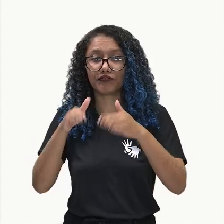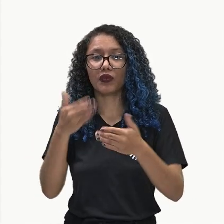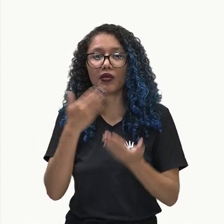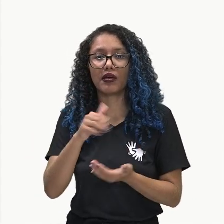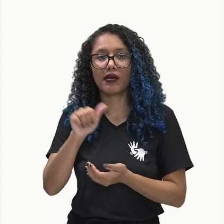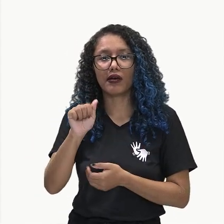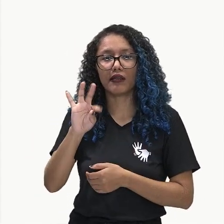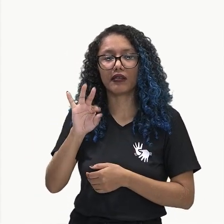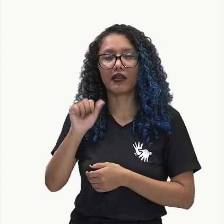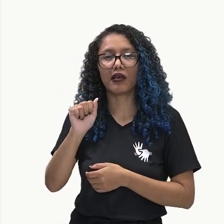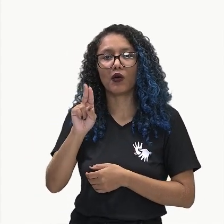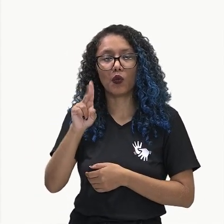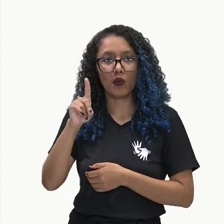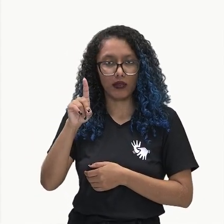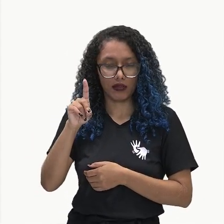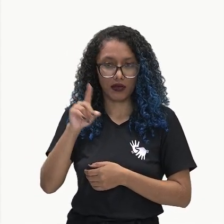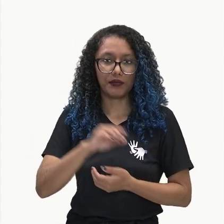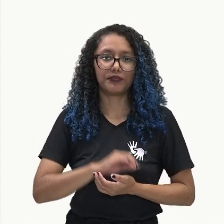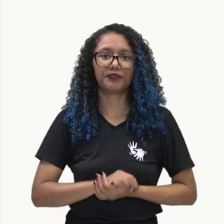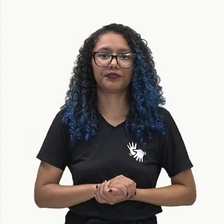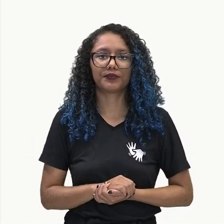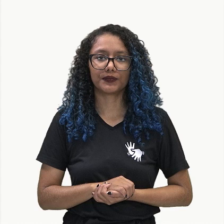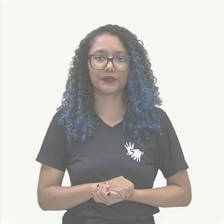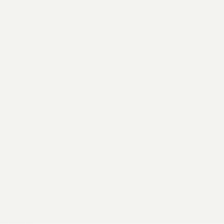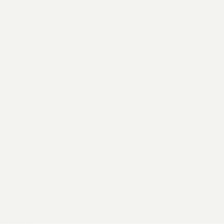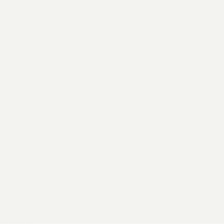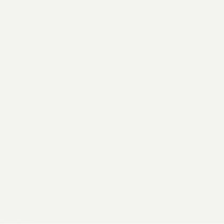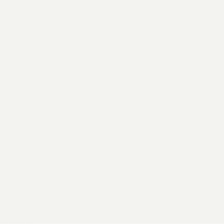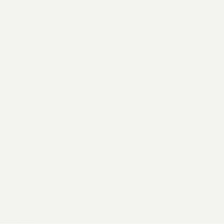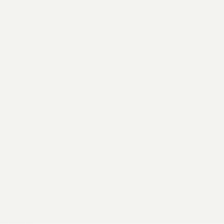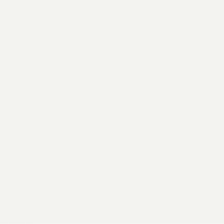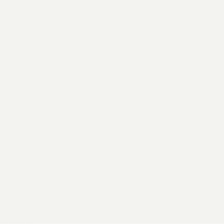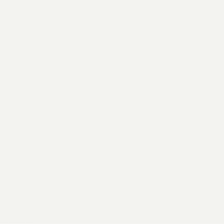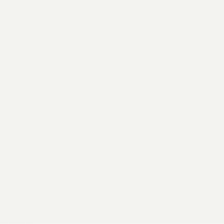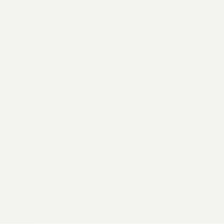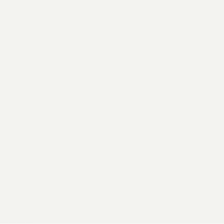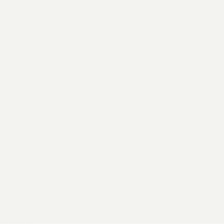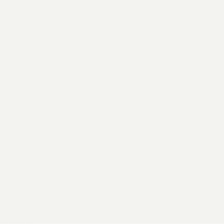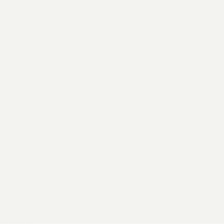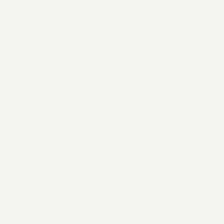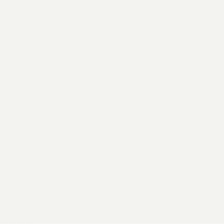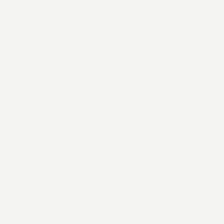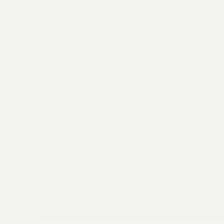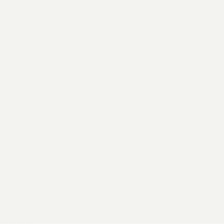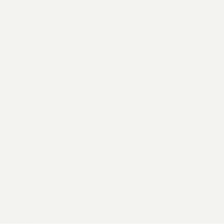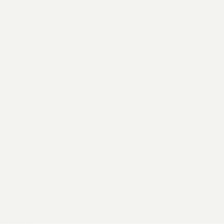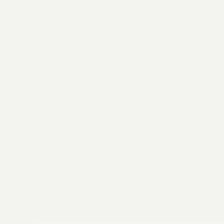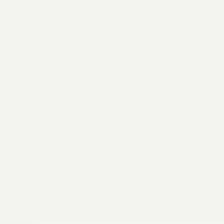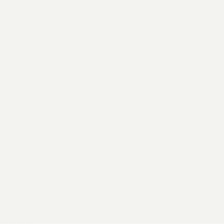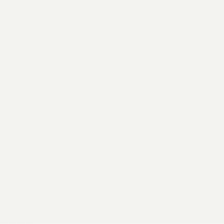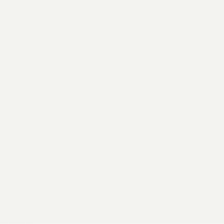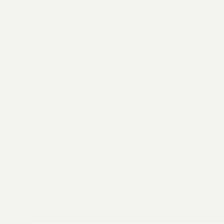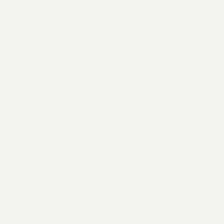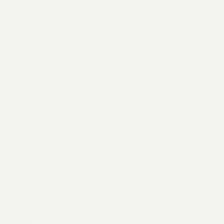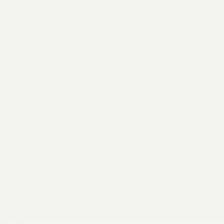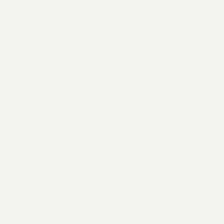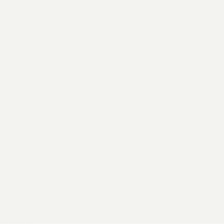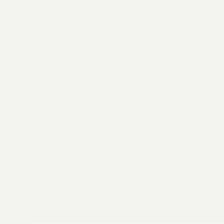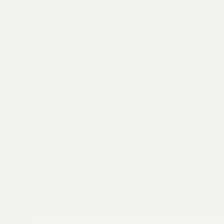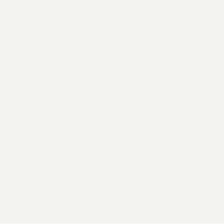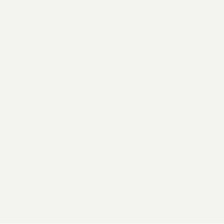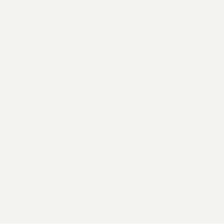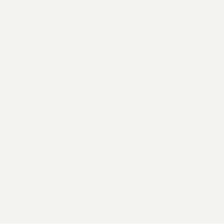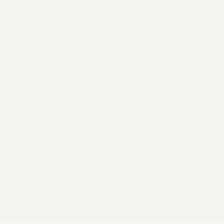nessa regra. Temos es e essa, como la tristeza, la vez. E